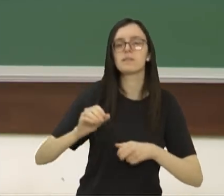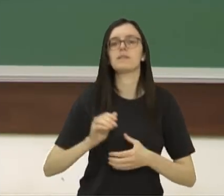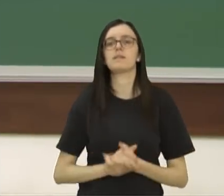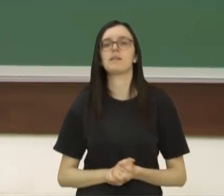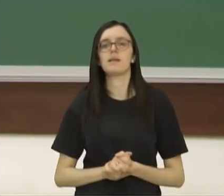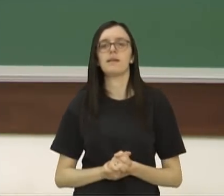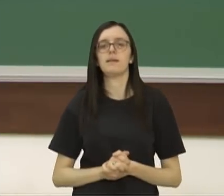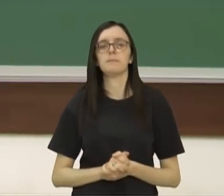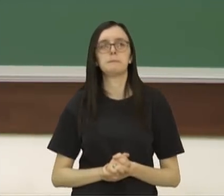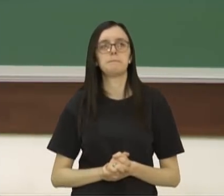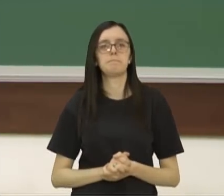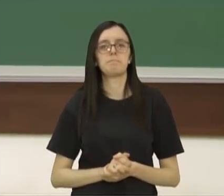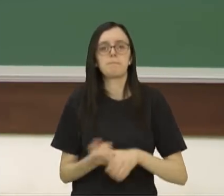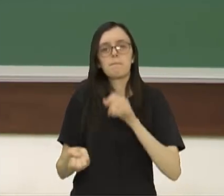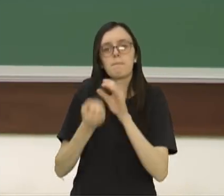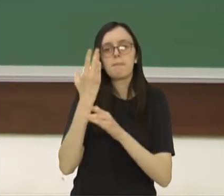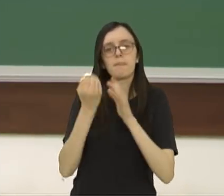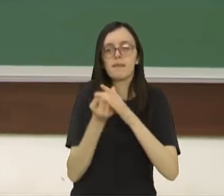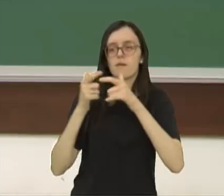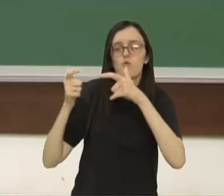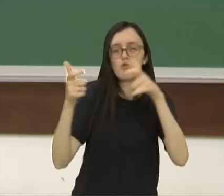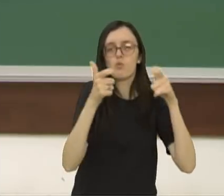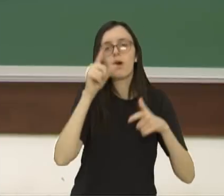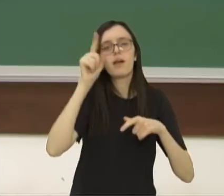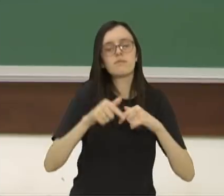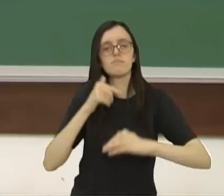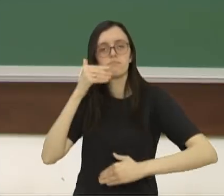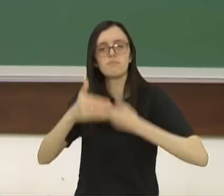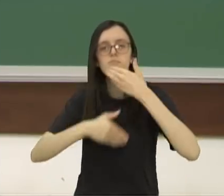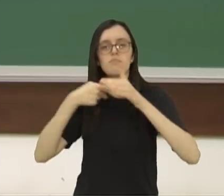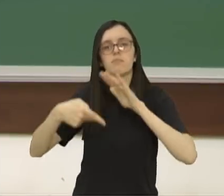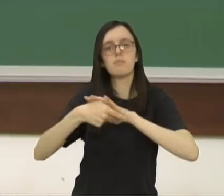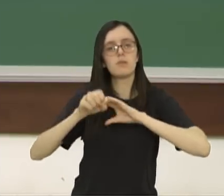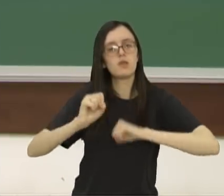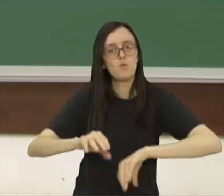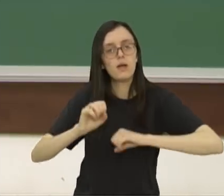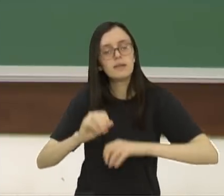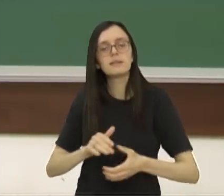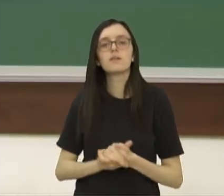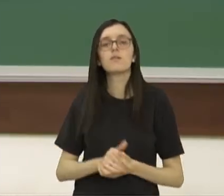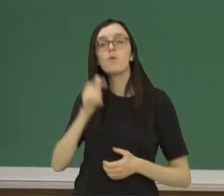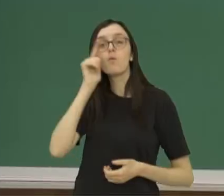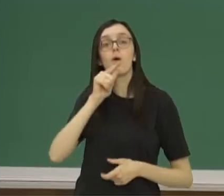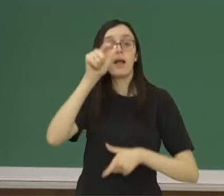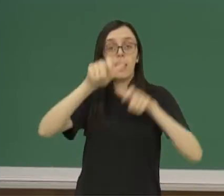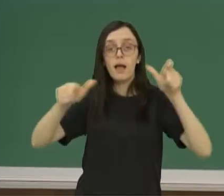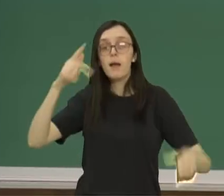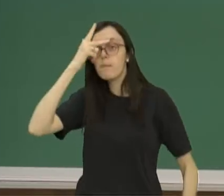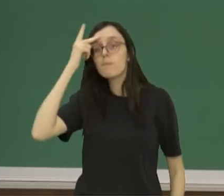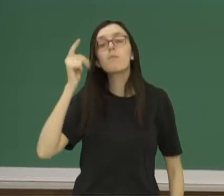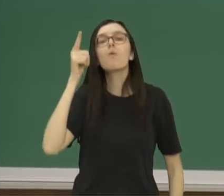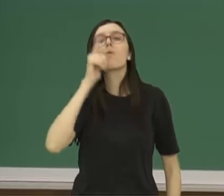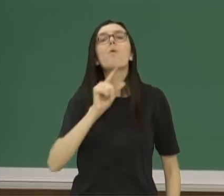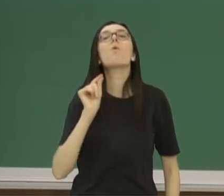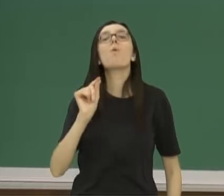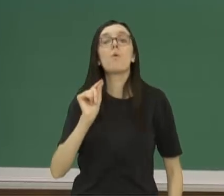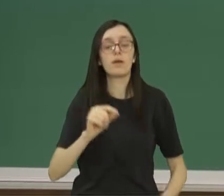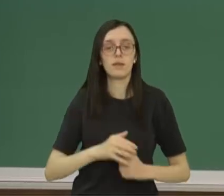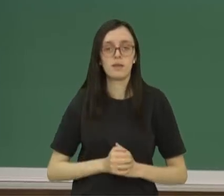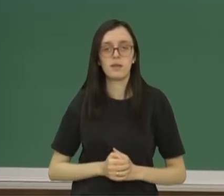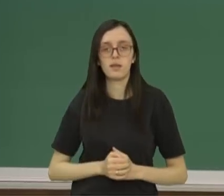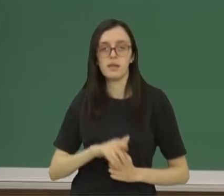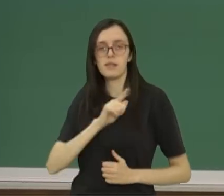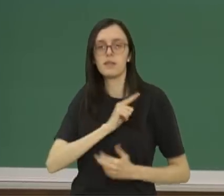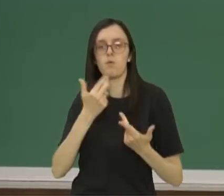ela cria espaços para o desenvolvimento da educação ali, para que as pessoas possam, assim, ter